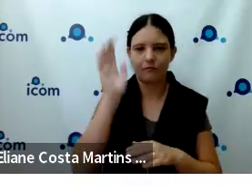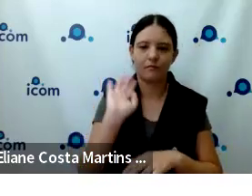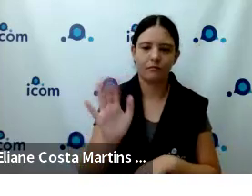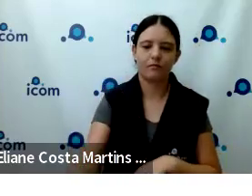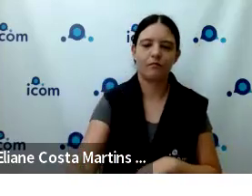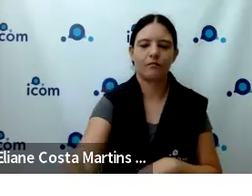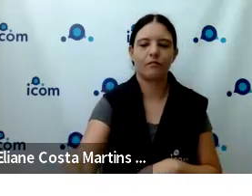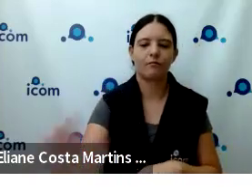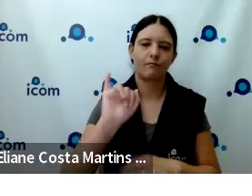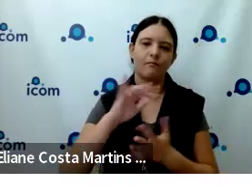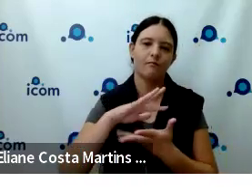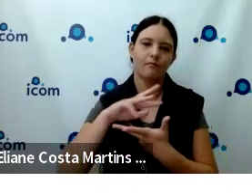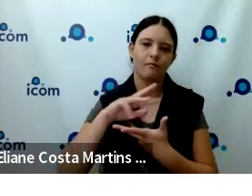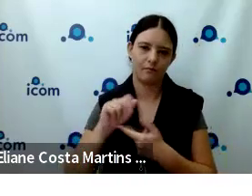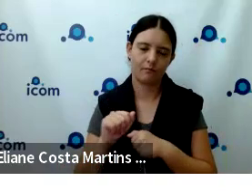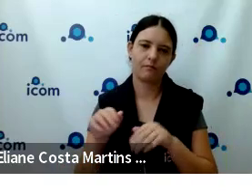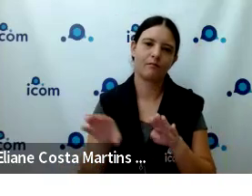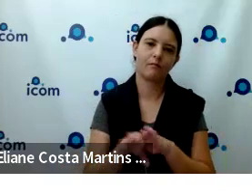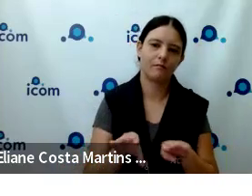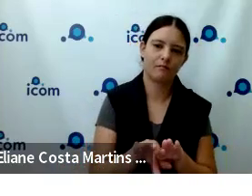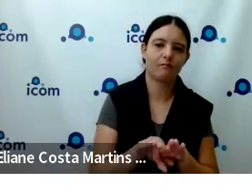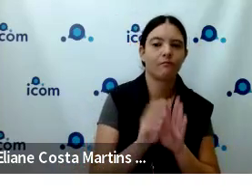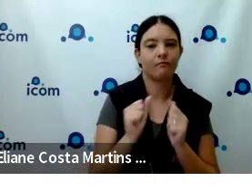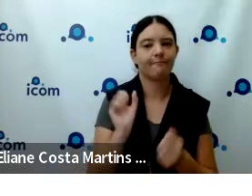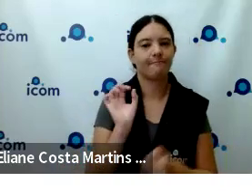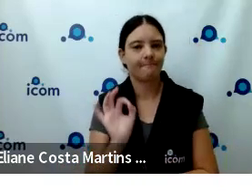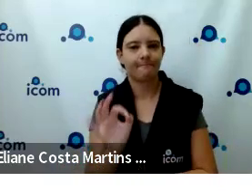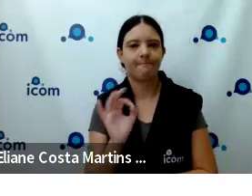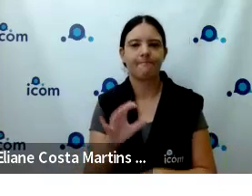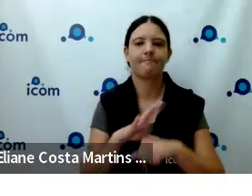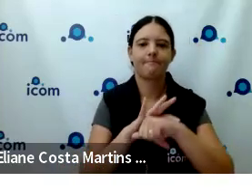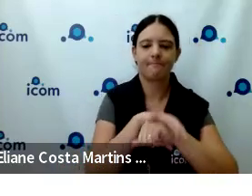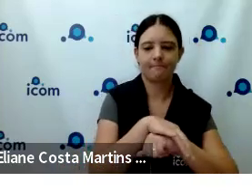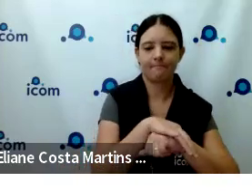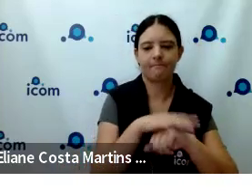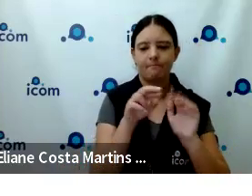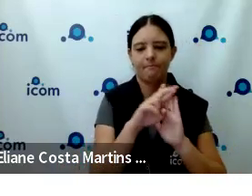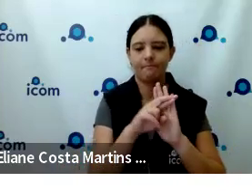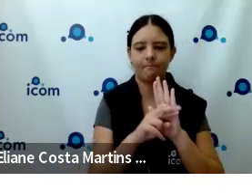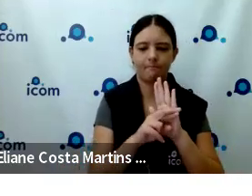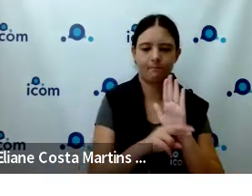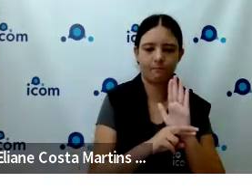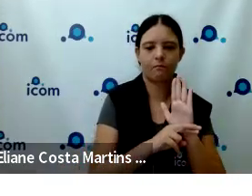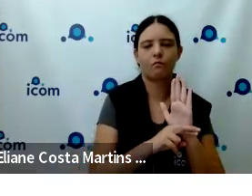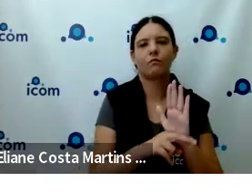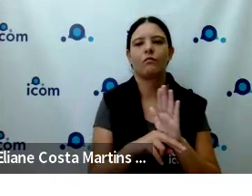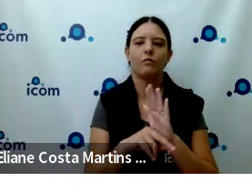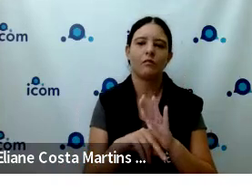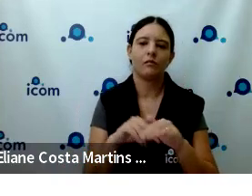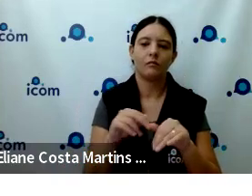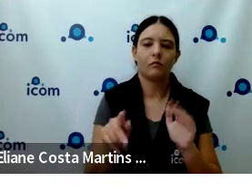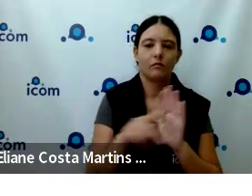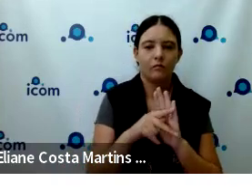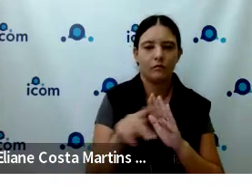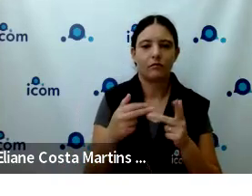mais internacional do tax ruling, que realmente promove a segurança, estabelecendo a regra aplicada a determinadas